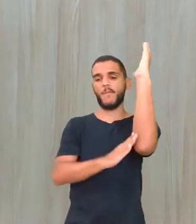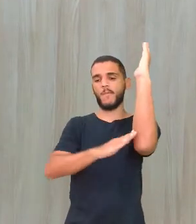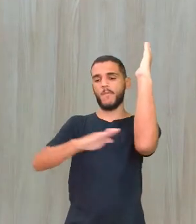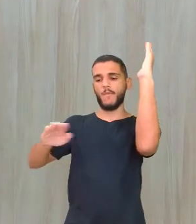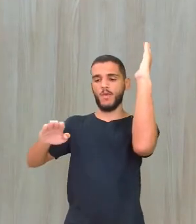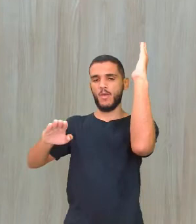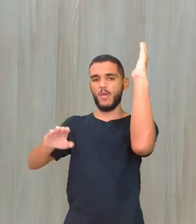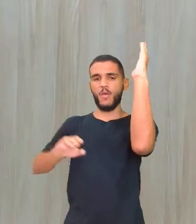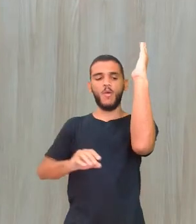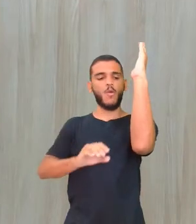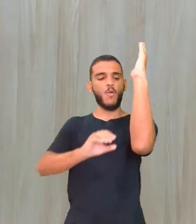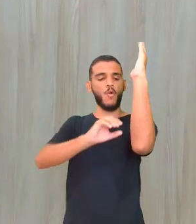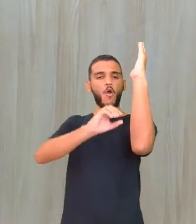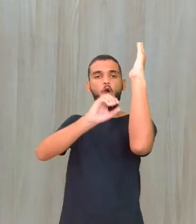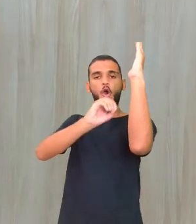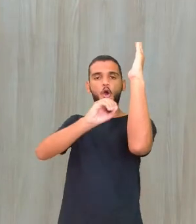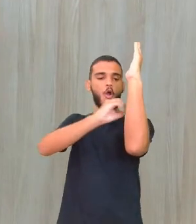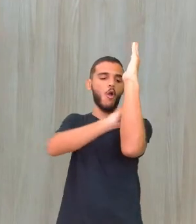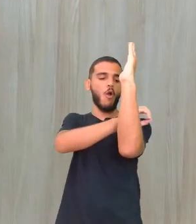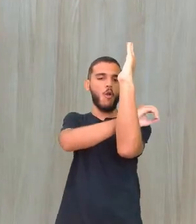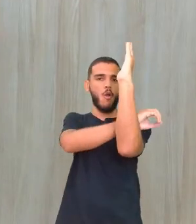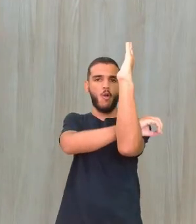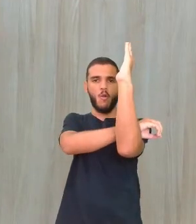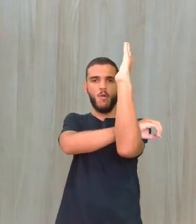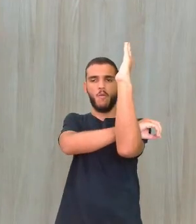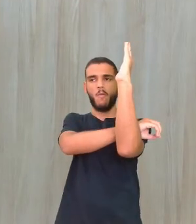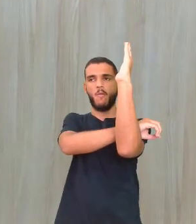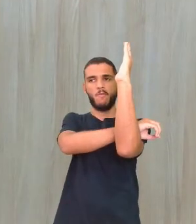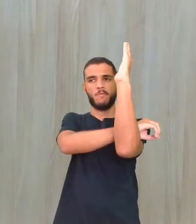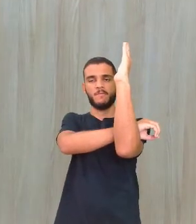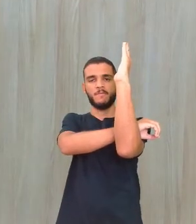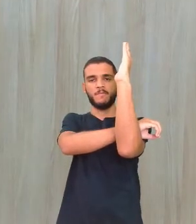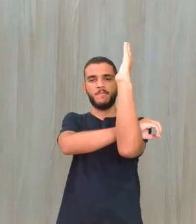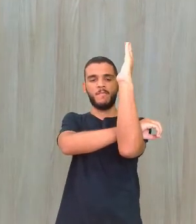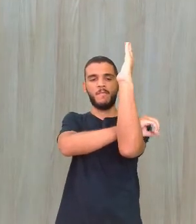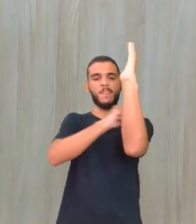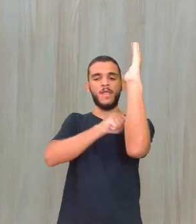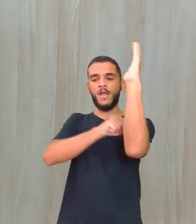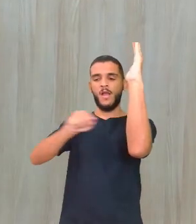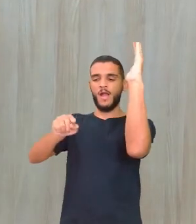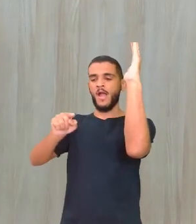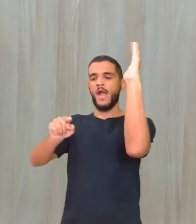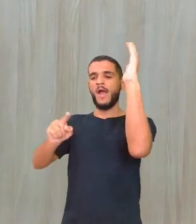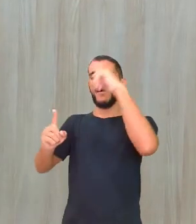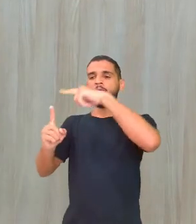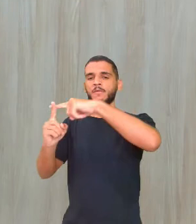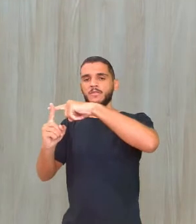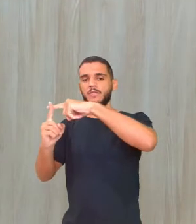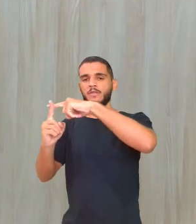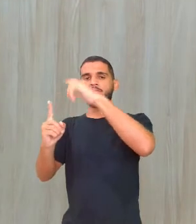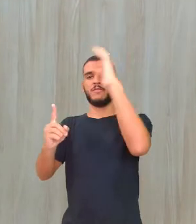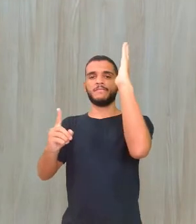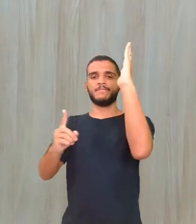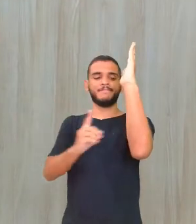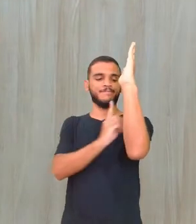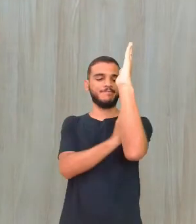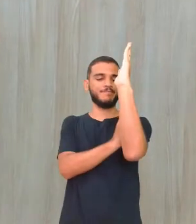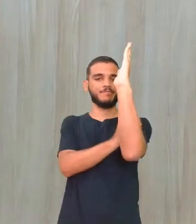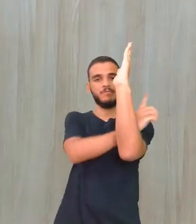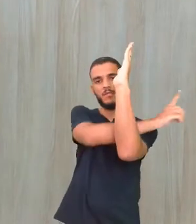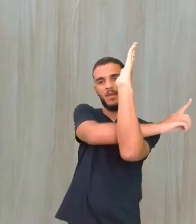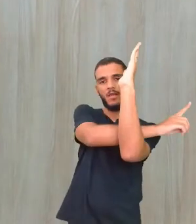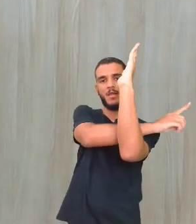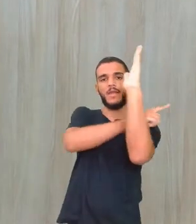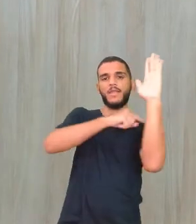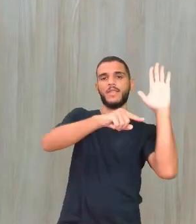mas é o zero também. É o zero dessa reta, então para cá é positivo, antes do zero é negativo, a gente já aprendeu